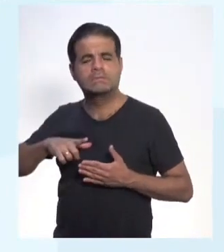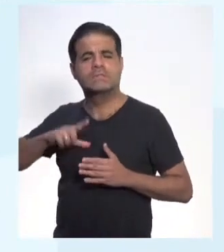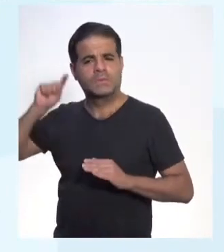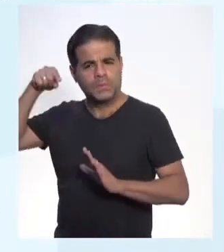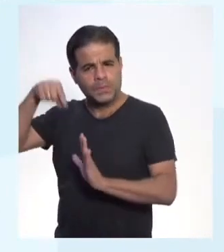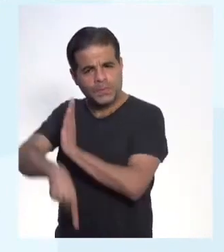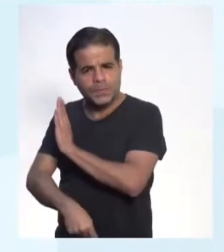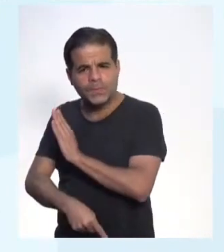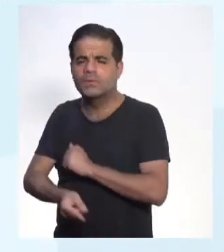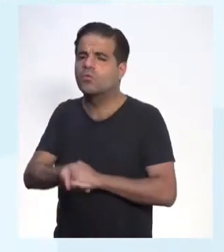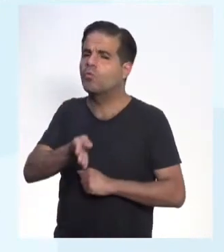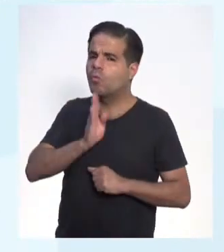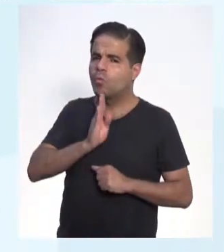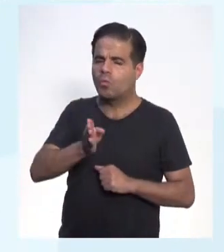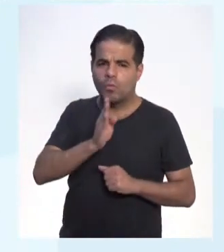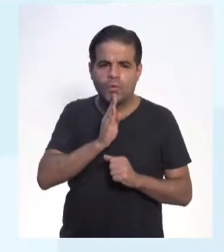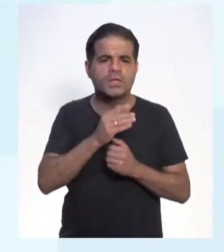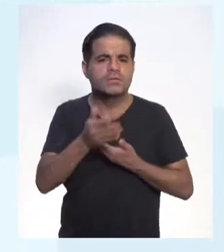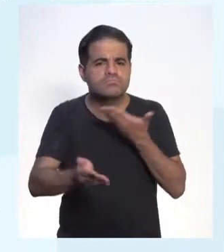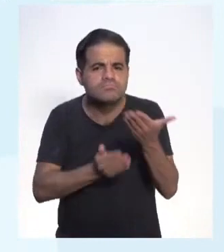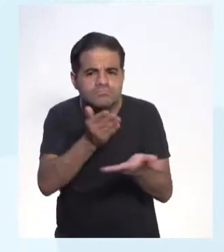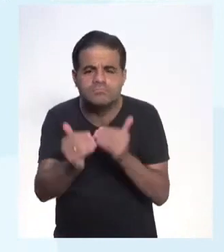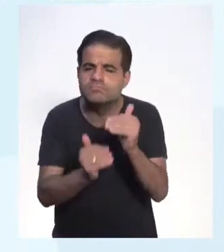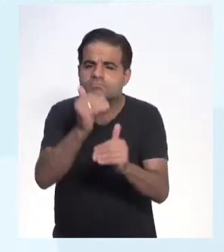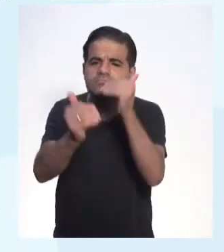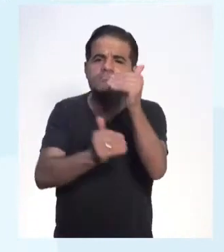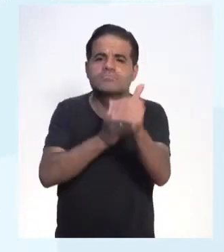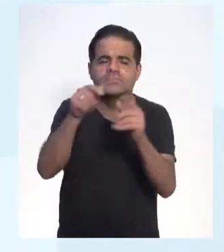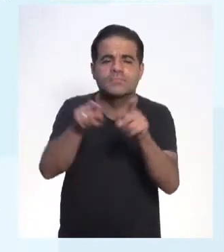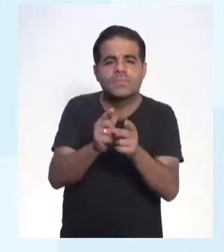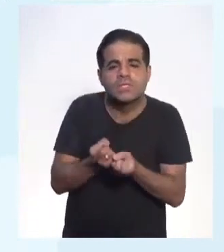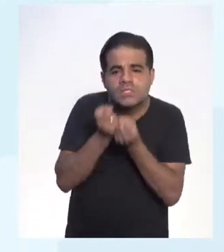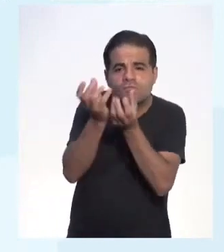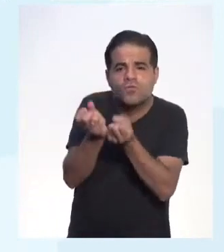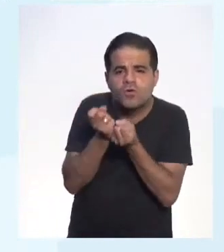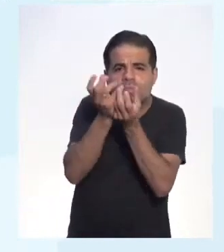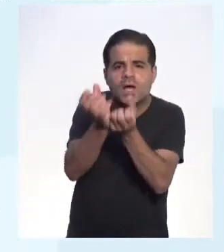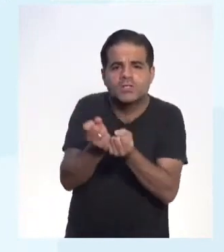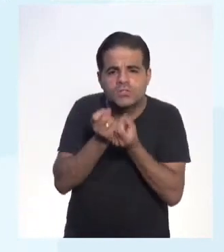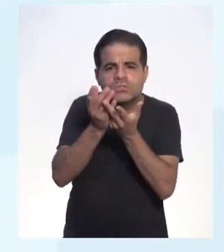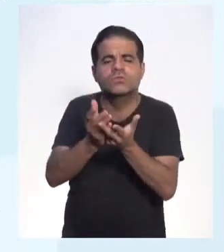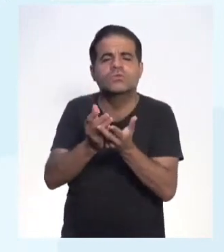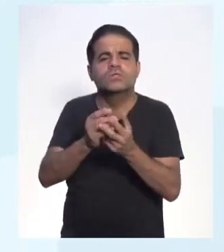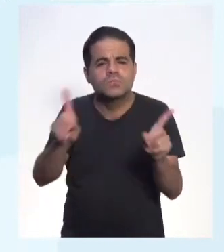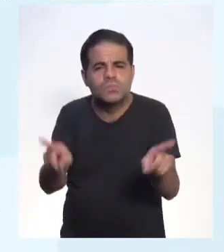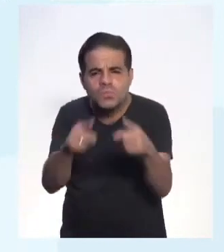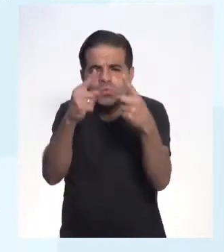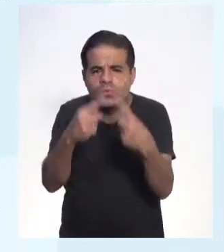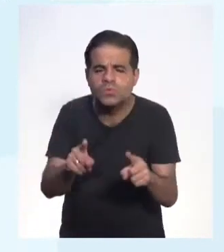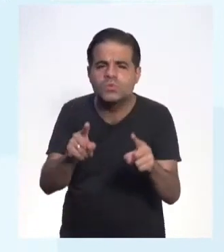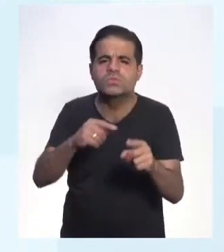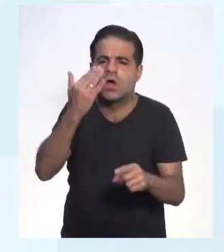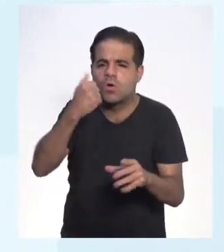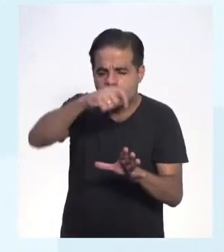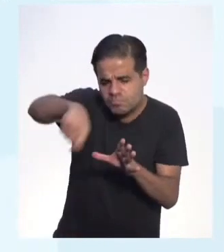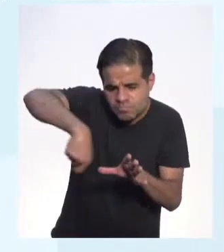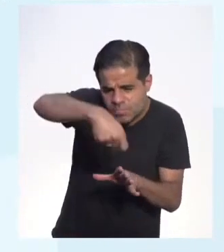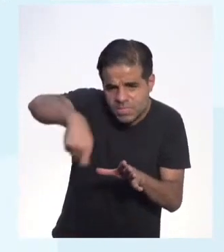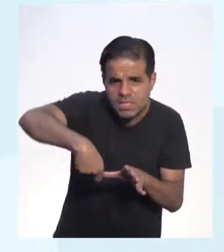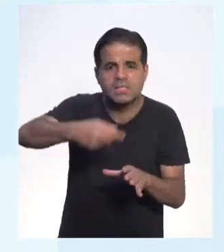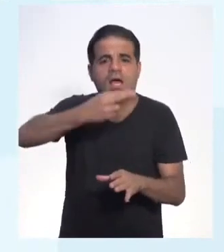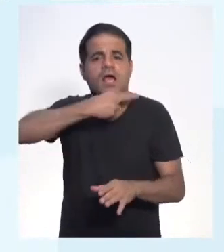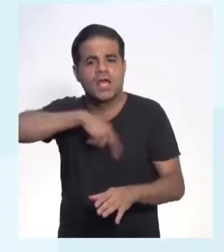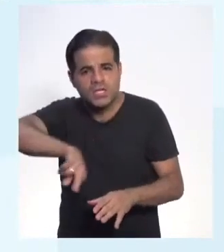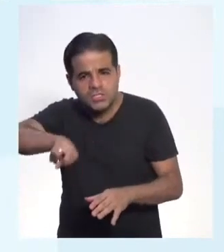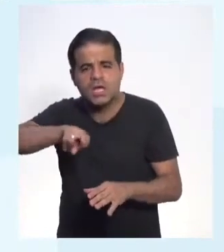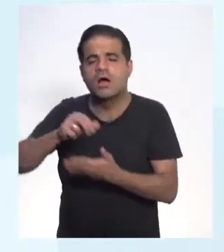o profundo conhecimento desenvolvido pelas informações, pelas músicas, pela gastronomia, pela